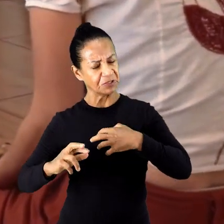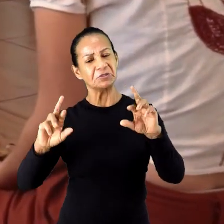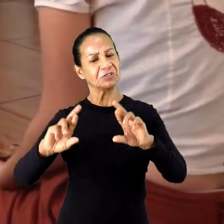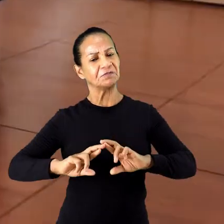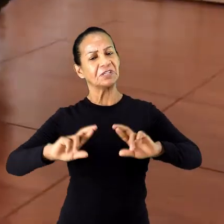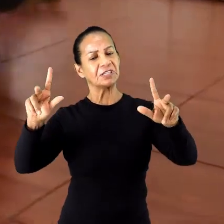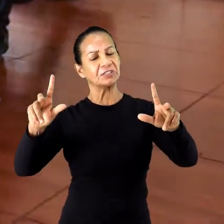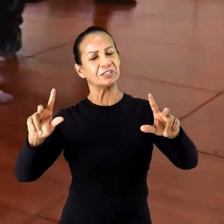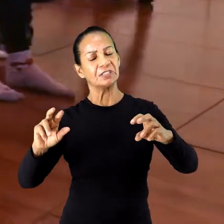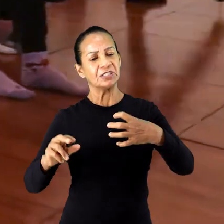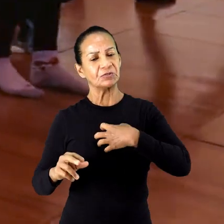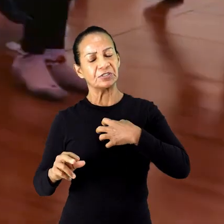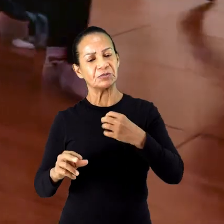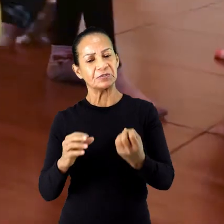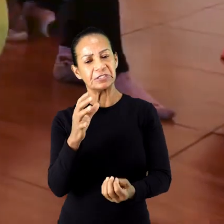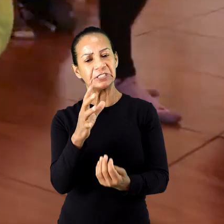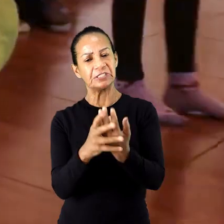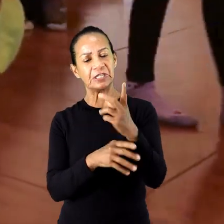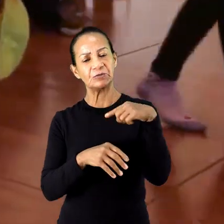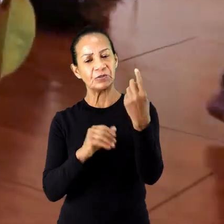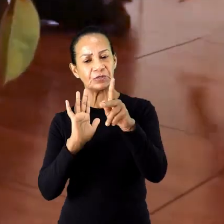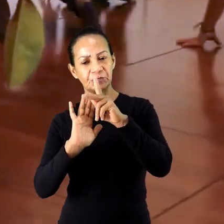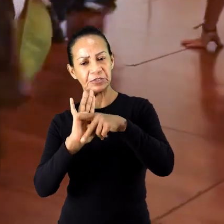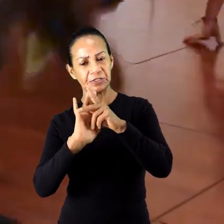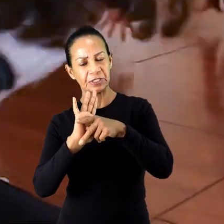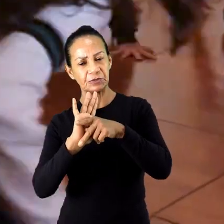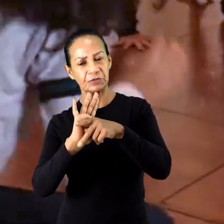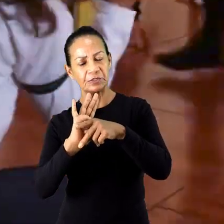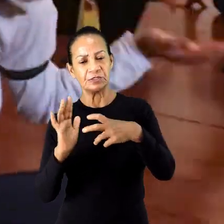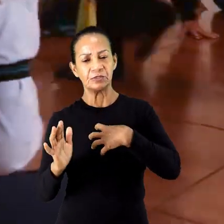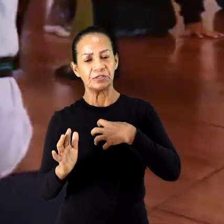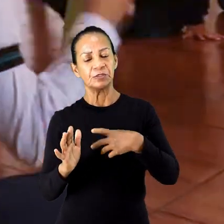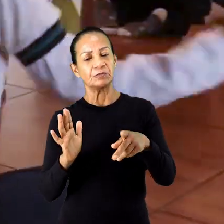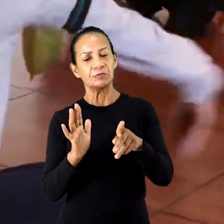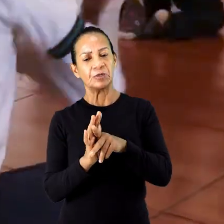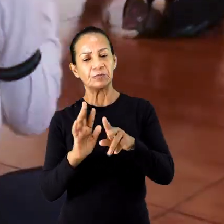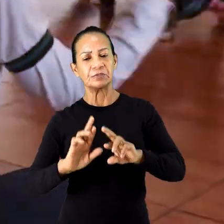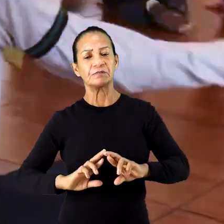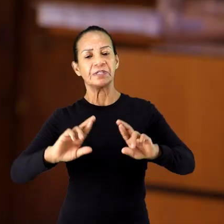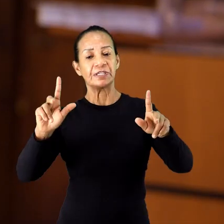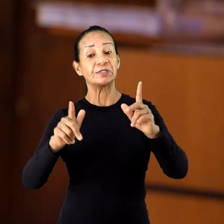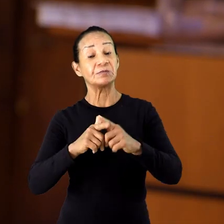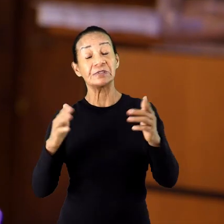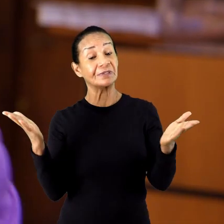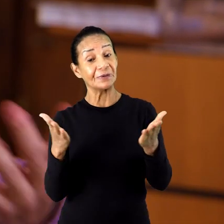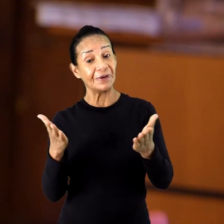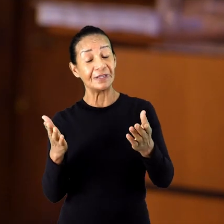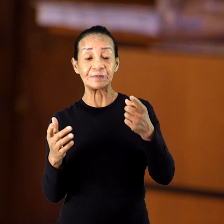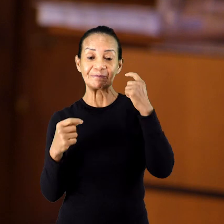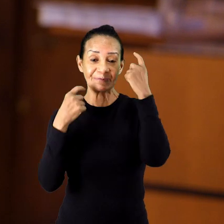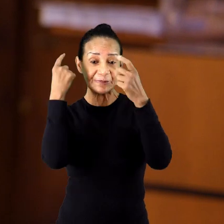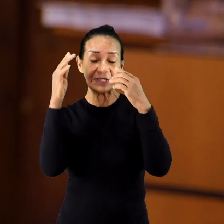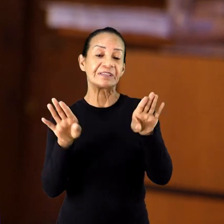diferentes, e uma maneira de gerar nossos projetos de um modo diferente, porque o tempo dos